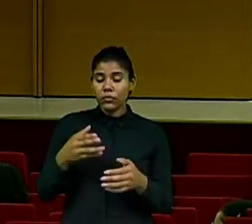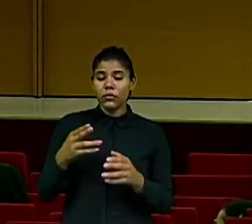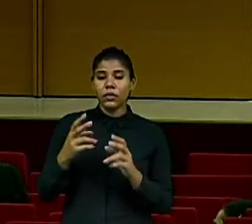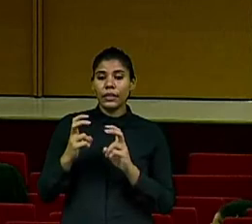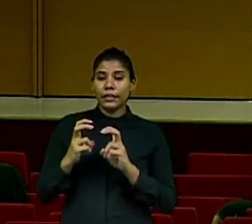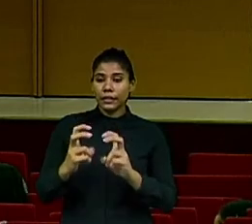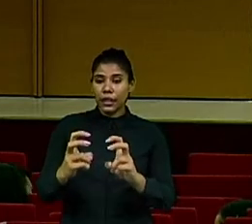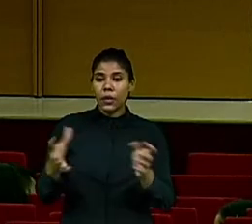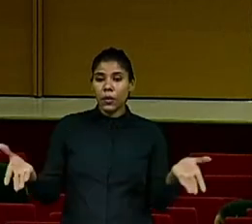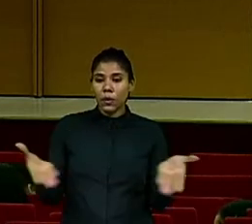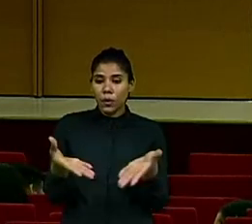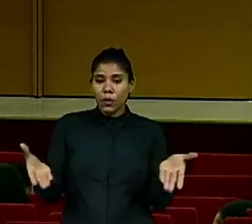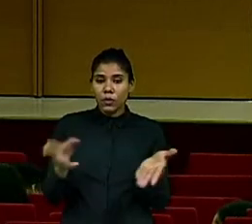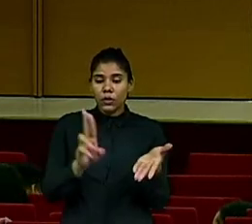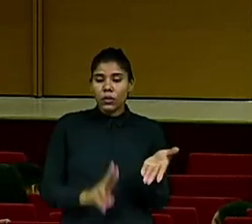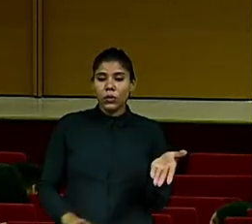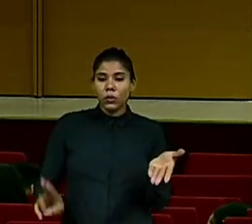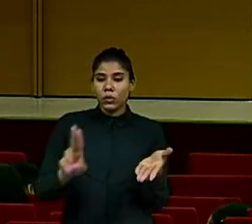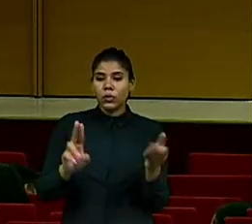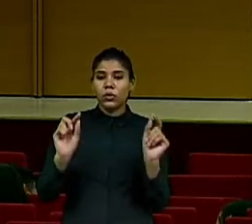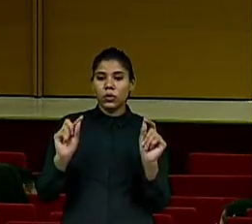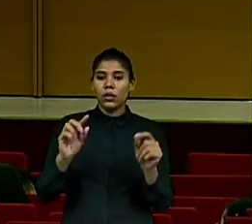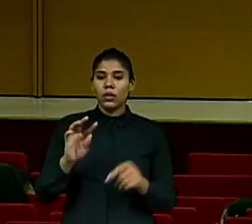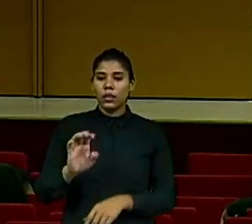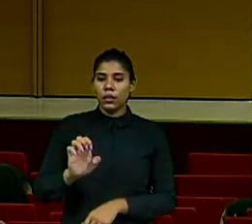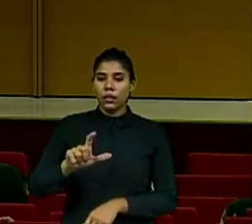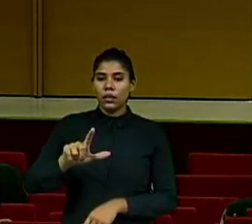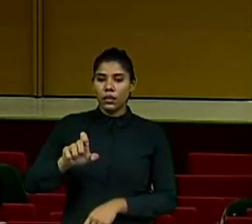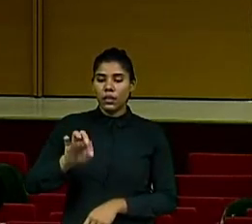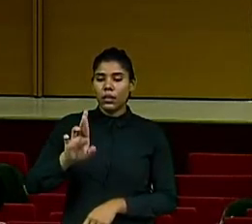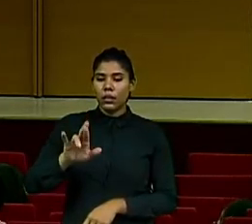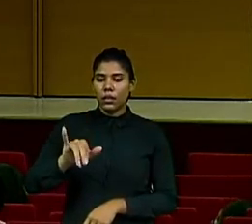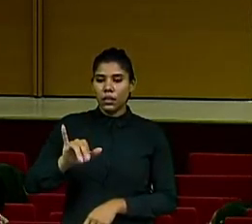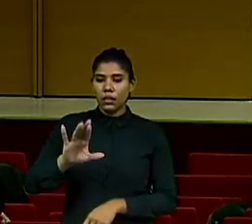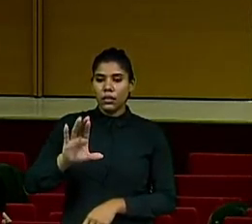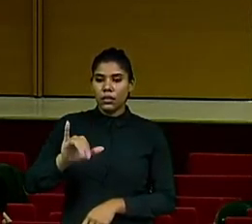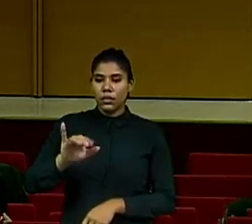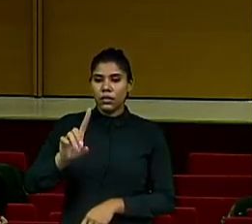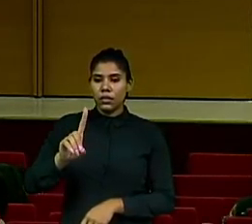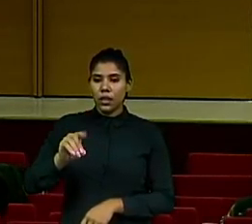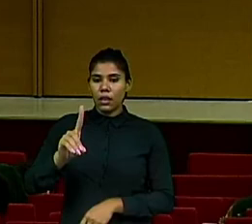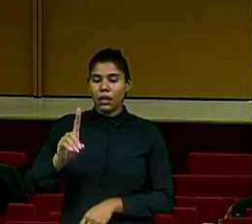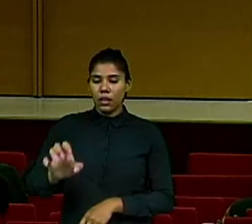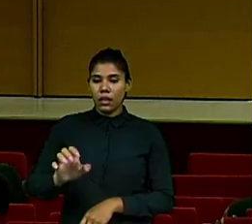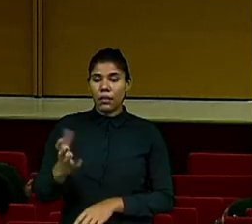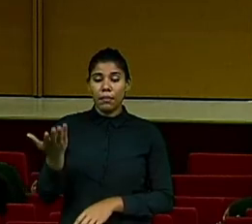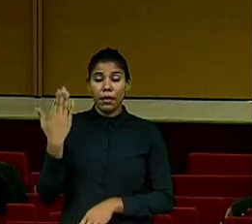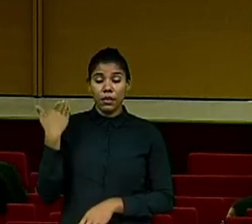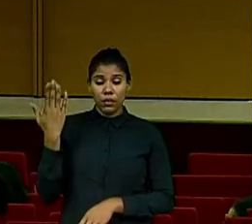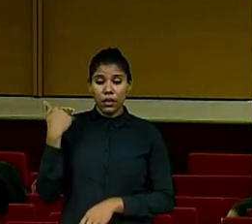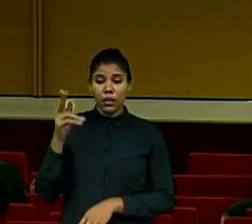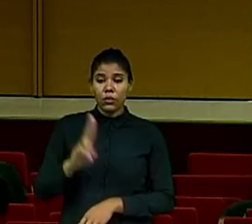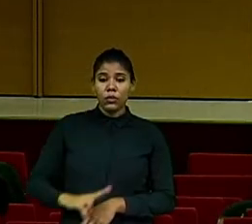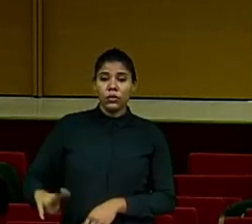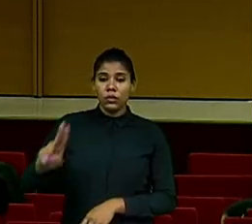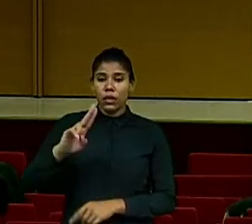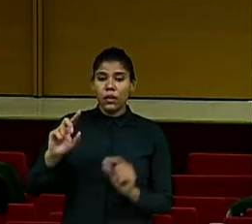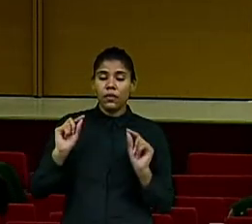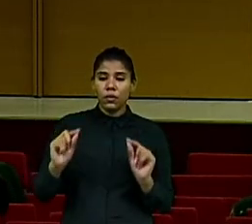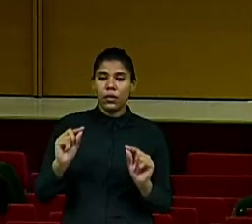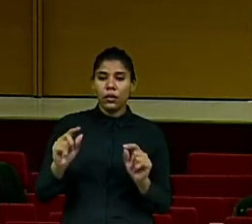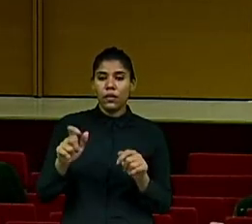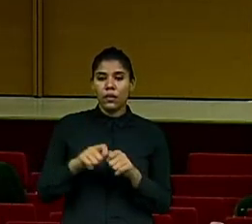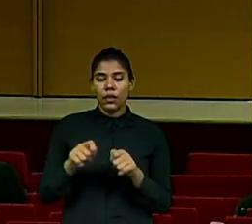ele utiliza a eletricidade certo antigamente utilizava para você fazer